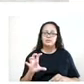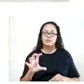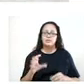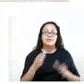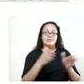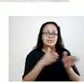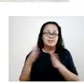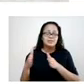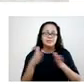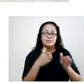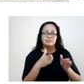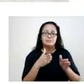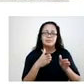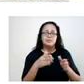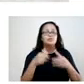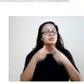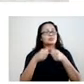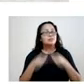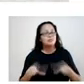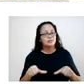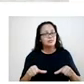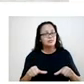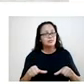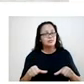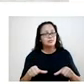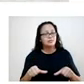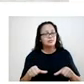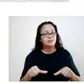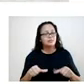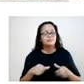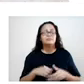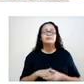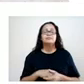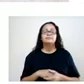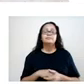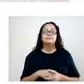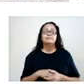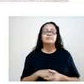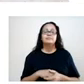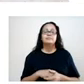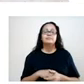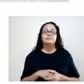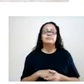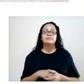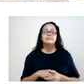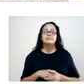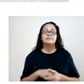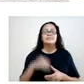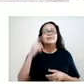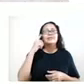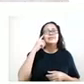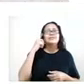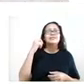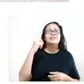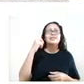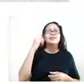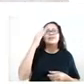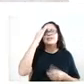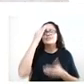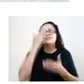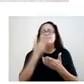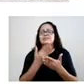a Idade Média, ainda estava, mesmo sendo o período de Baixa Idade Média, ainda estava muito impregnada das ideias